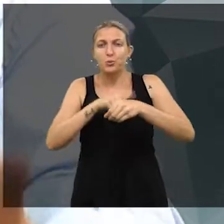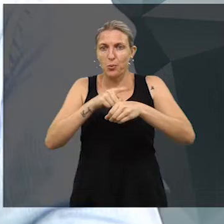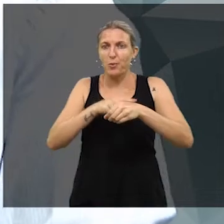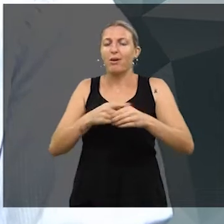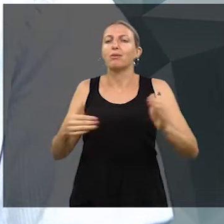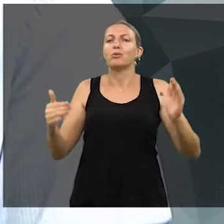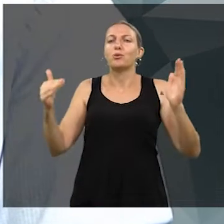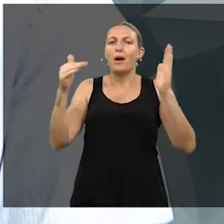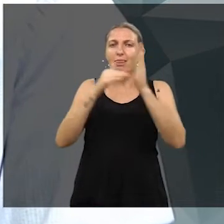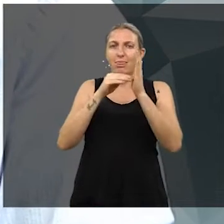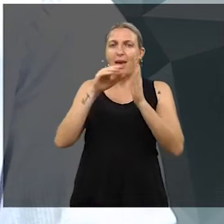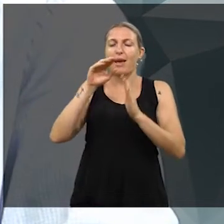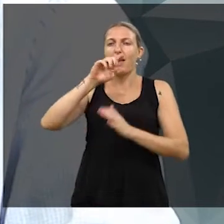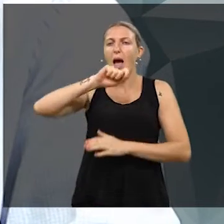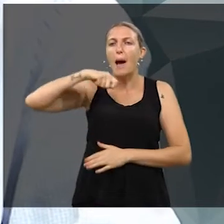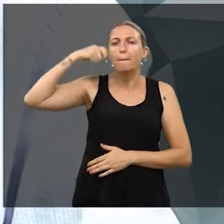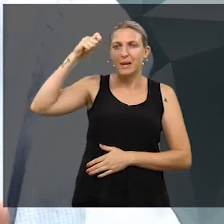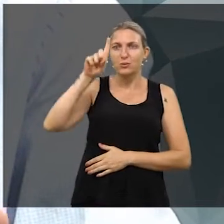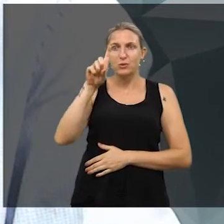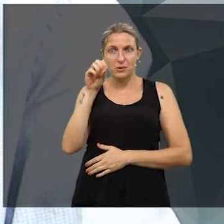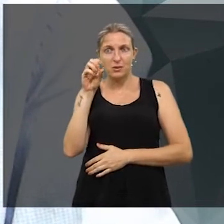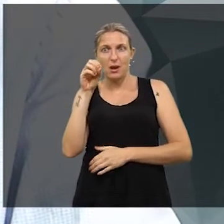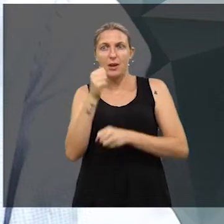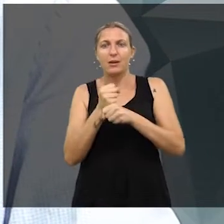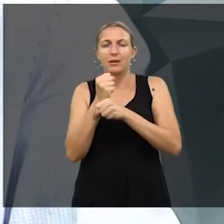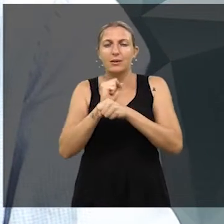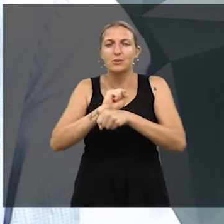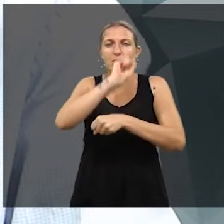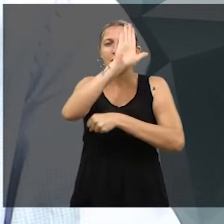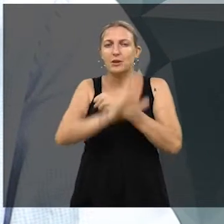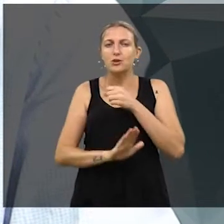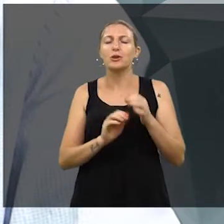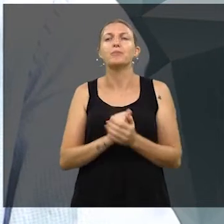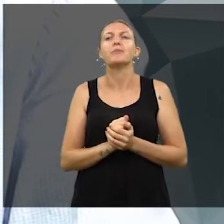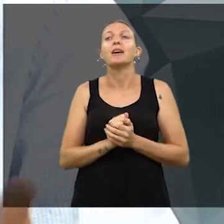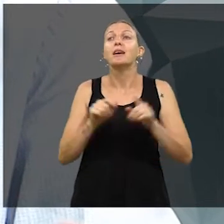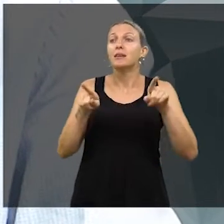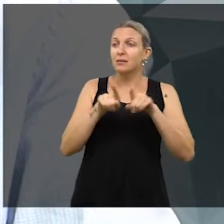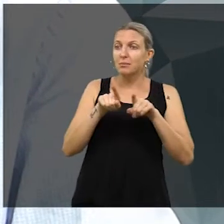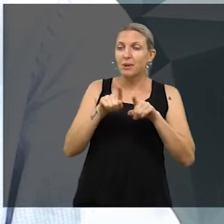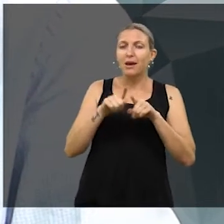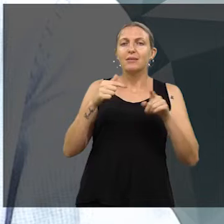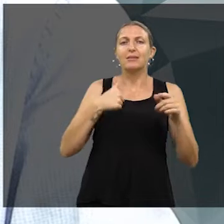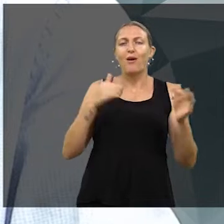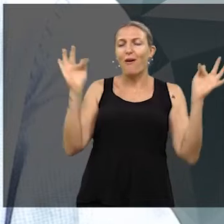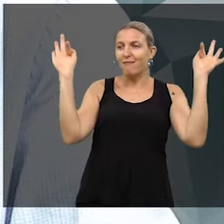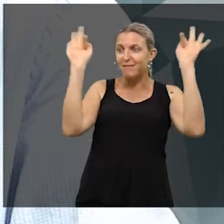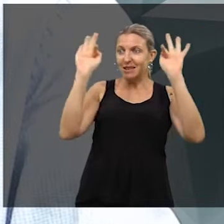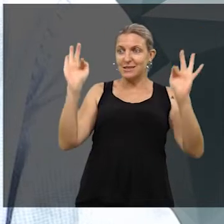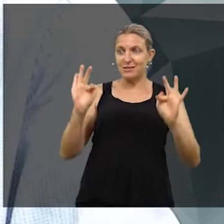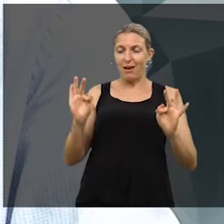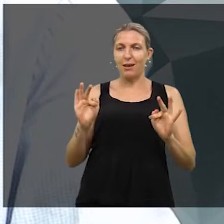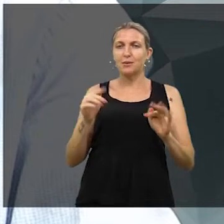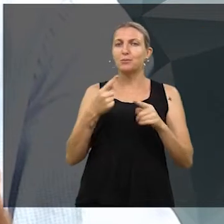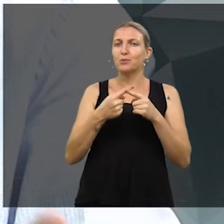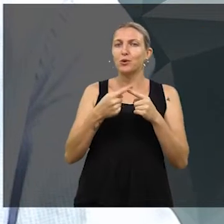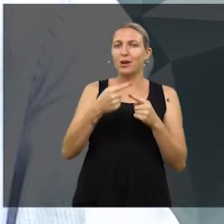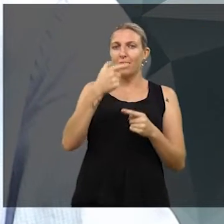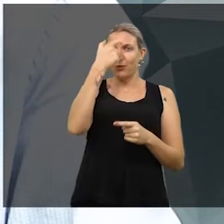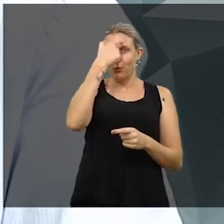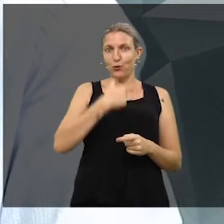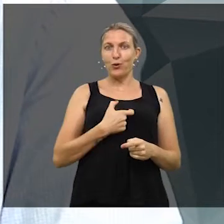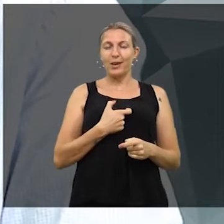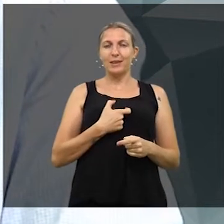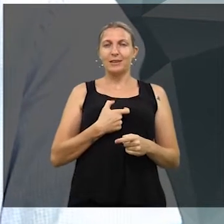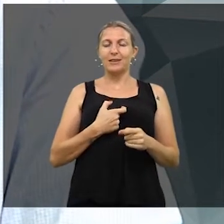né, o centenário do município de Erechim. Durante este período também eu tive a felicidade de ser candidato a deputado estadual, né, embora não tendo sido